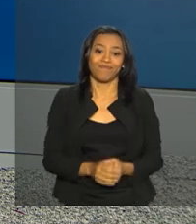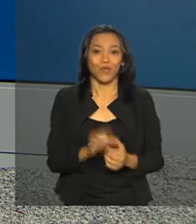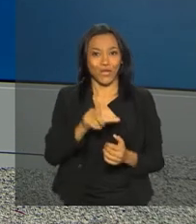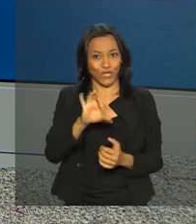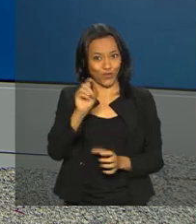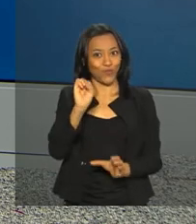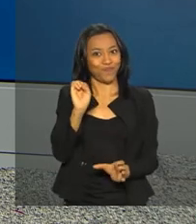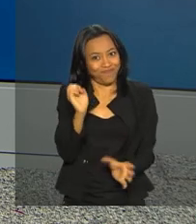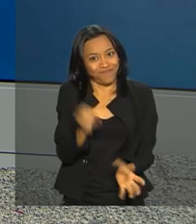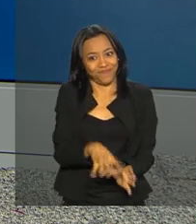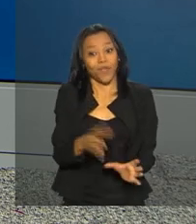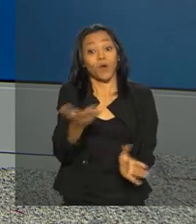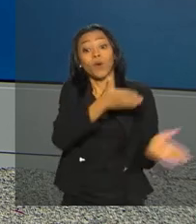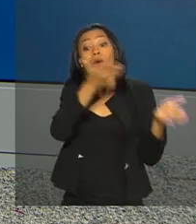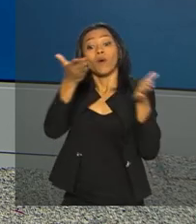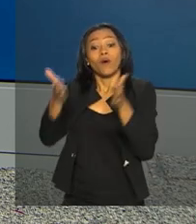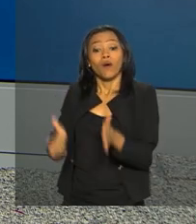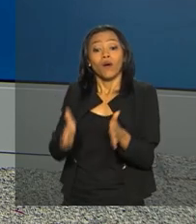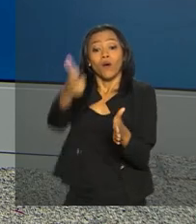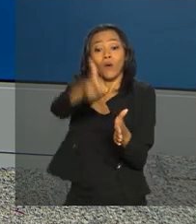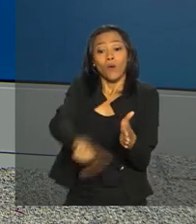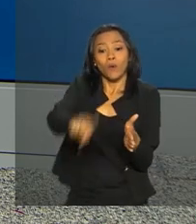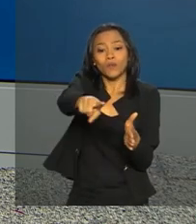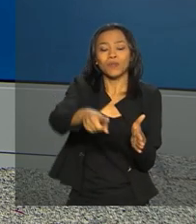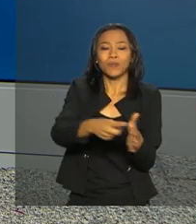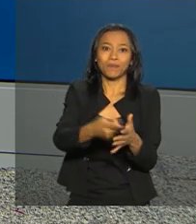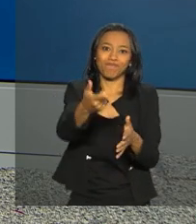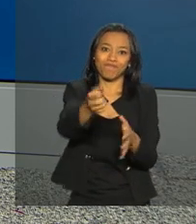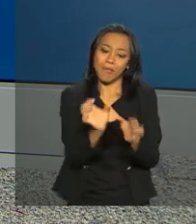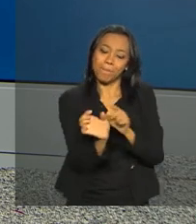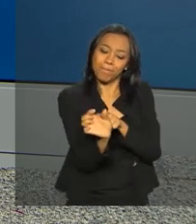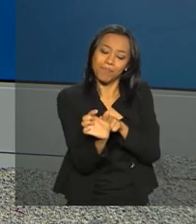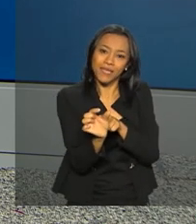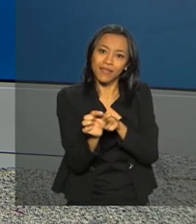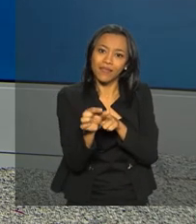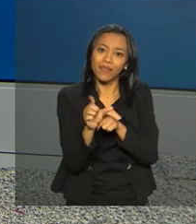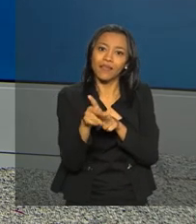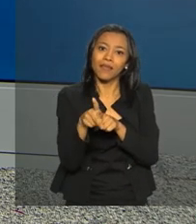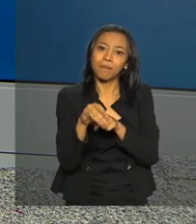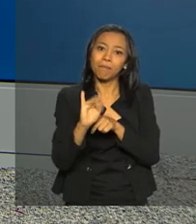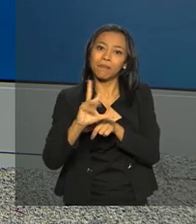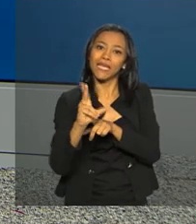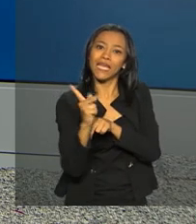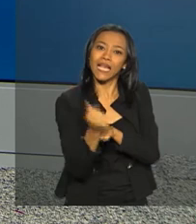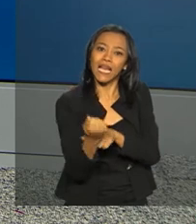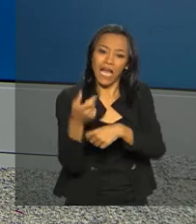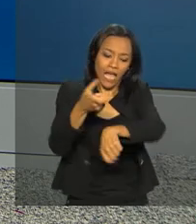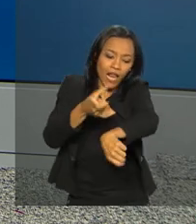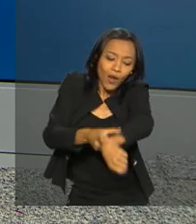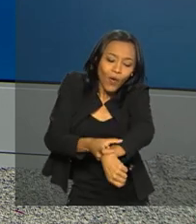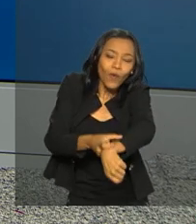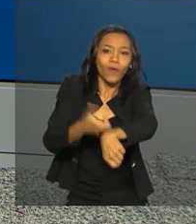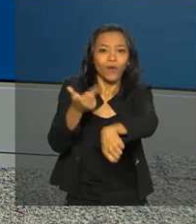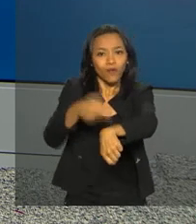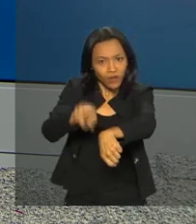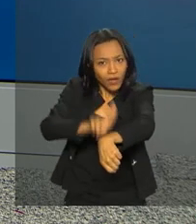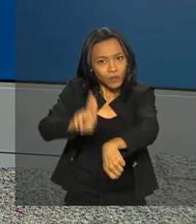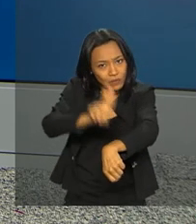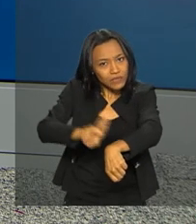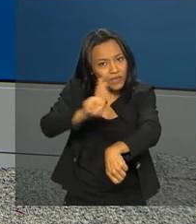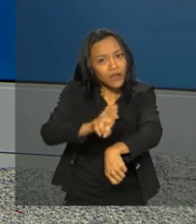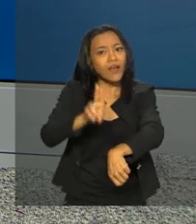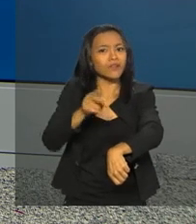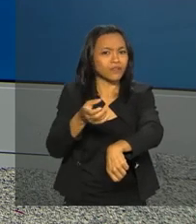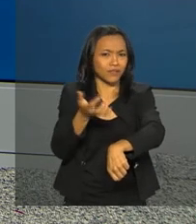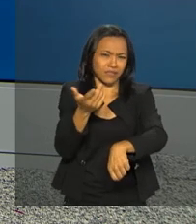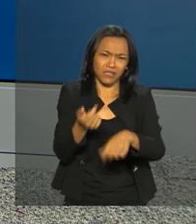vamos esquecer, tem um outro detalhe muito importante, que são as pilhas, as baterias, desde as pequenininhas de relógio, as usadas em equipamentos menores,